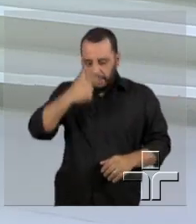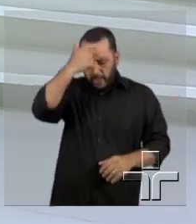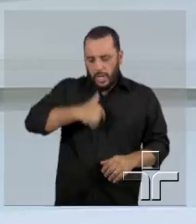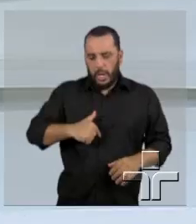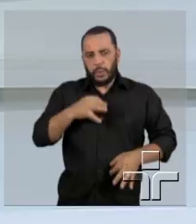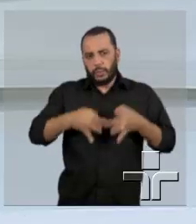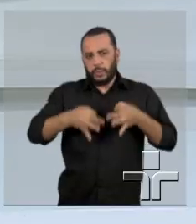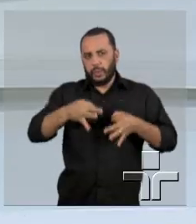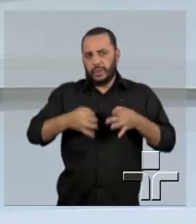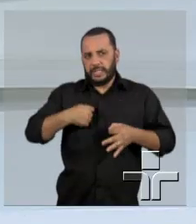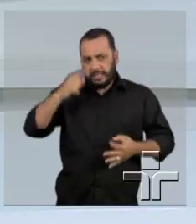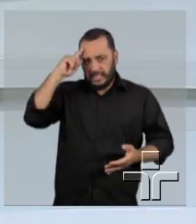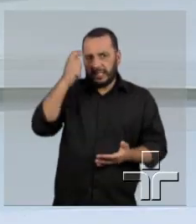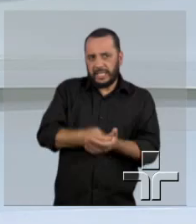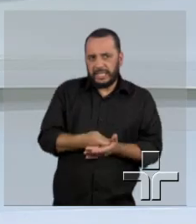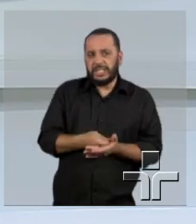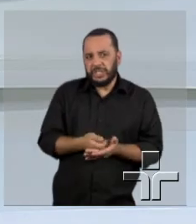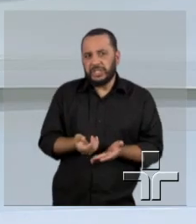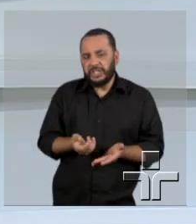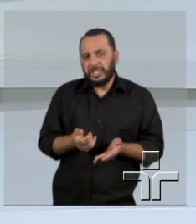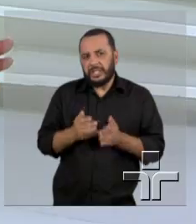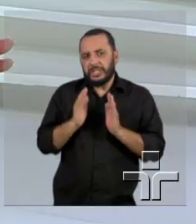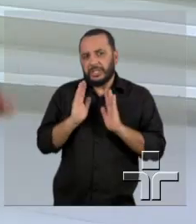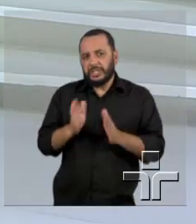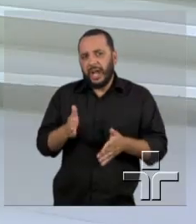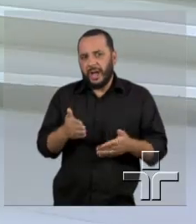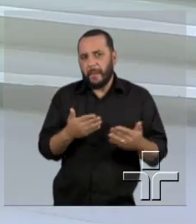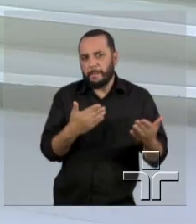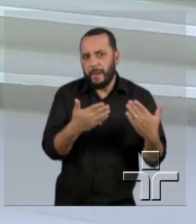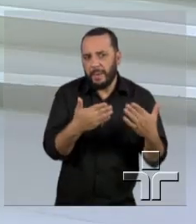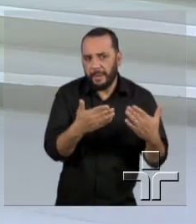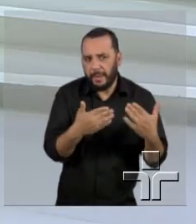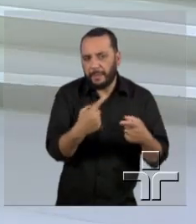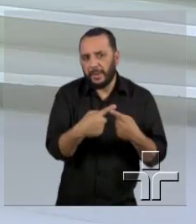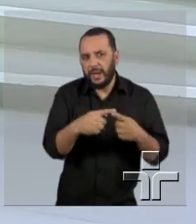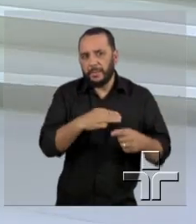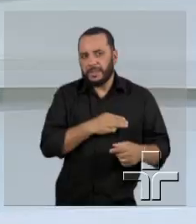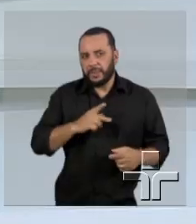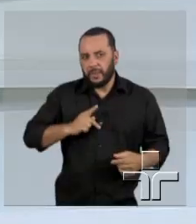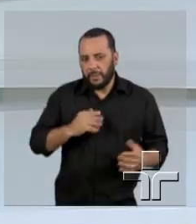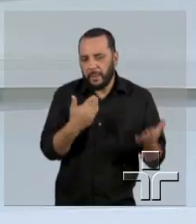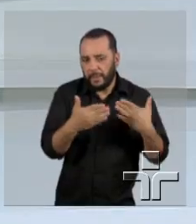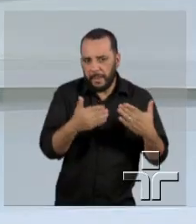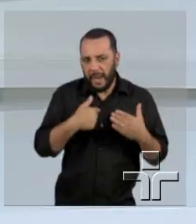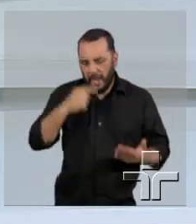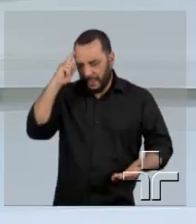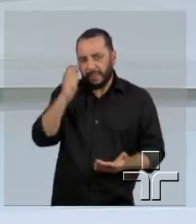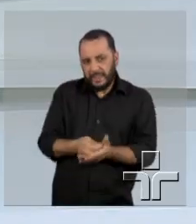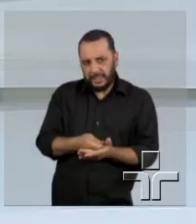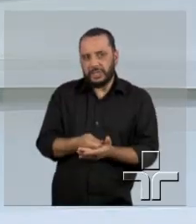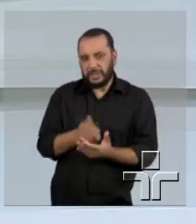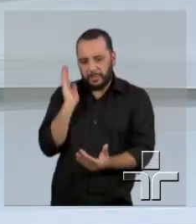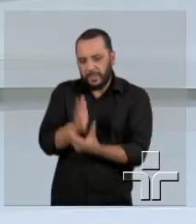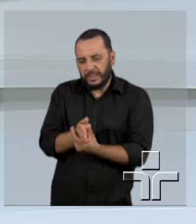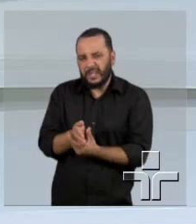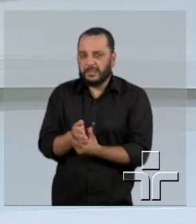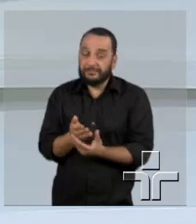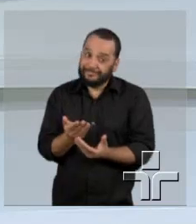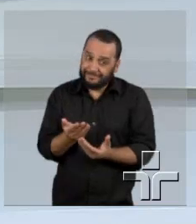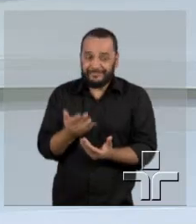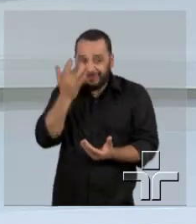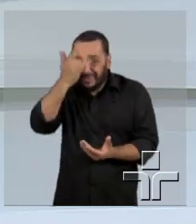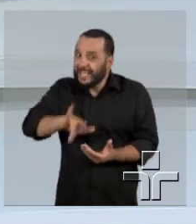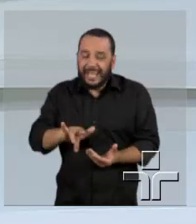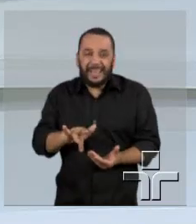uma conversa com o Ministério Público. Cada caso é um caso. Ô, Ricardo, só me permitir complementar. O senhor disse no nosso